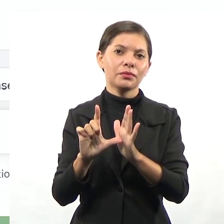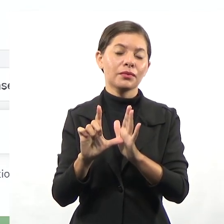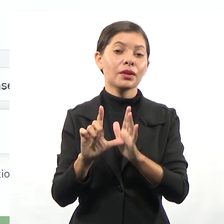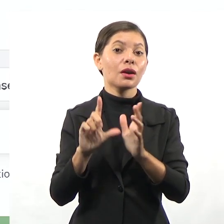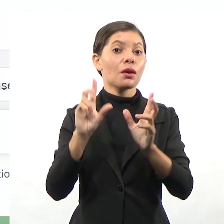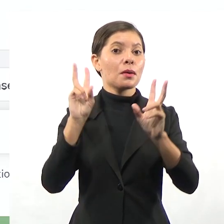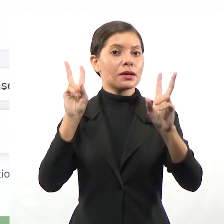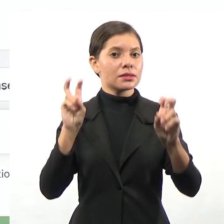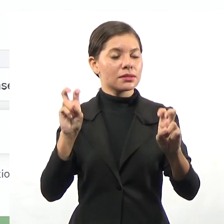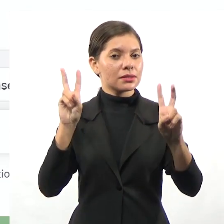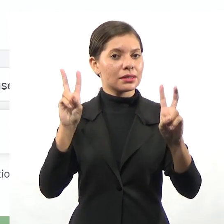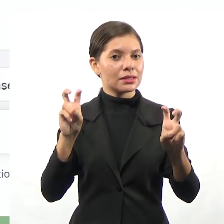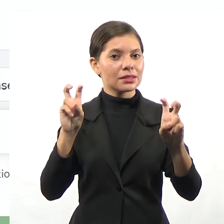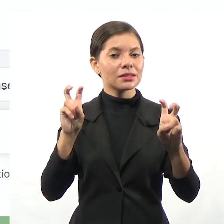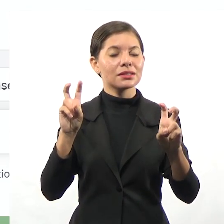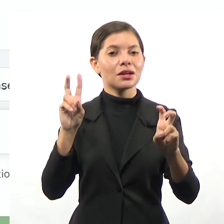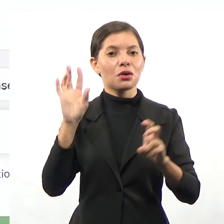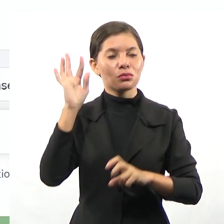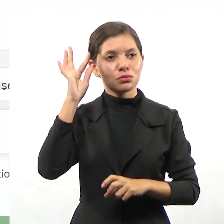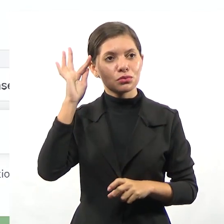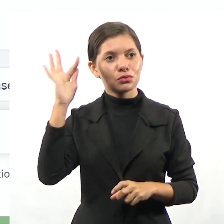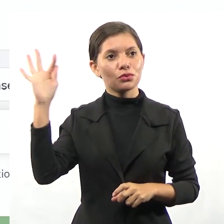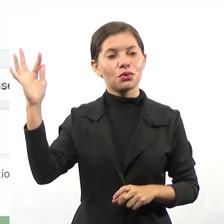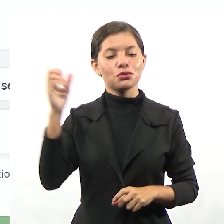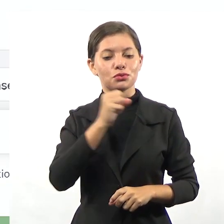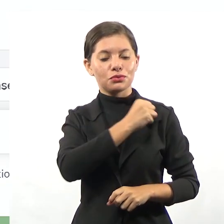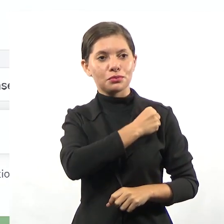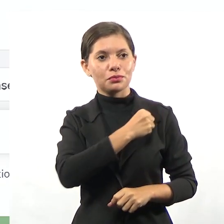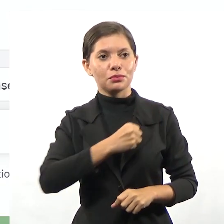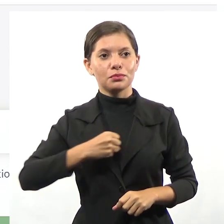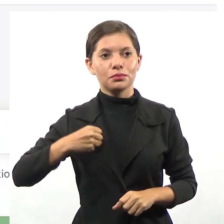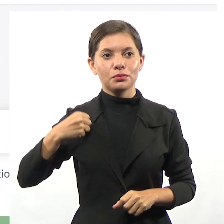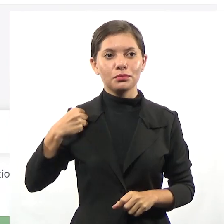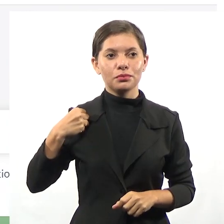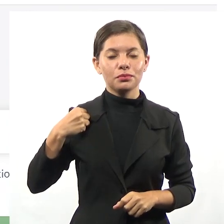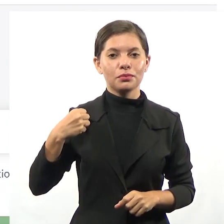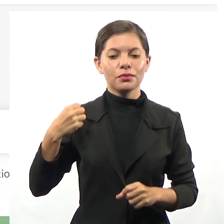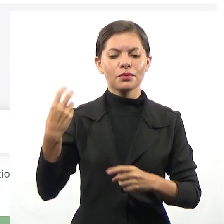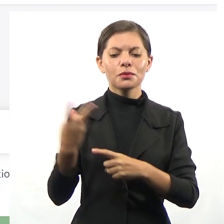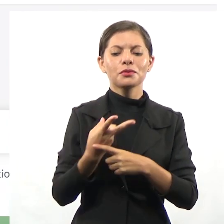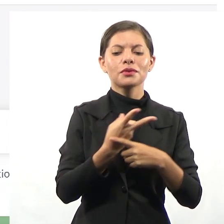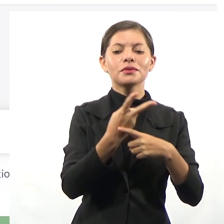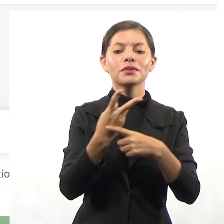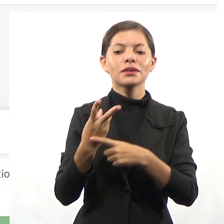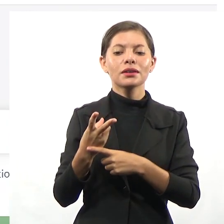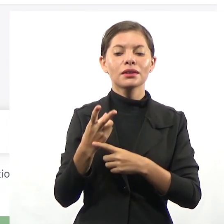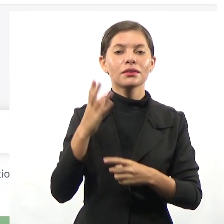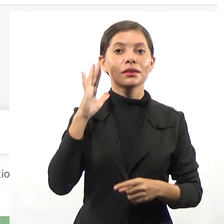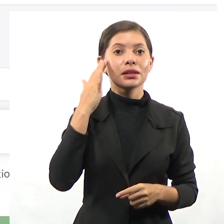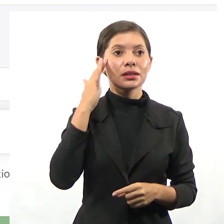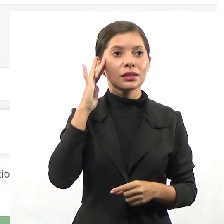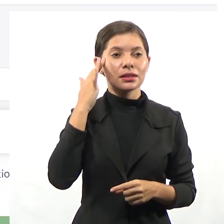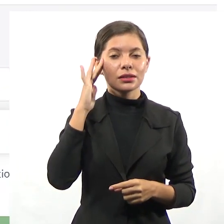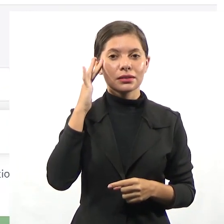uma citação de Sócrates. Vamos verificar se ele vai conseguir entender o comando.